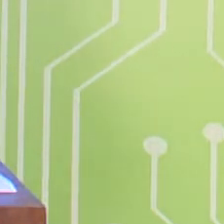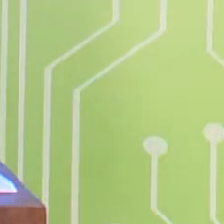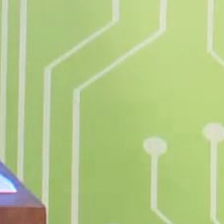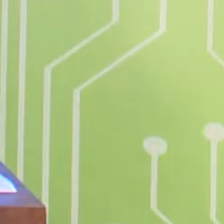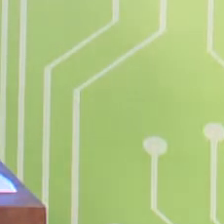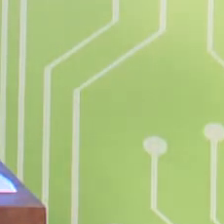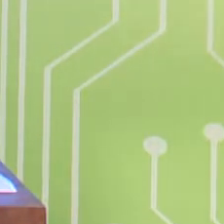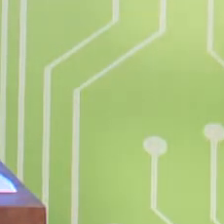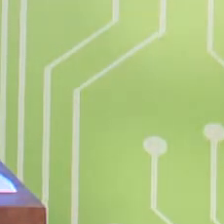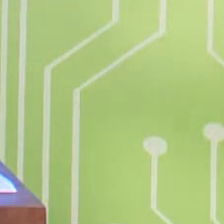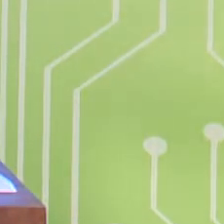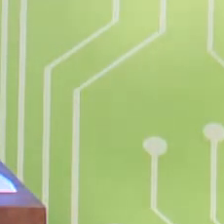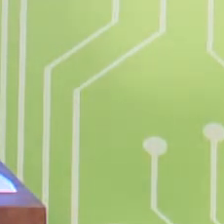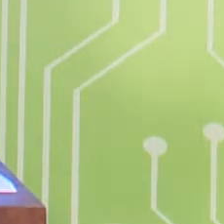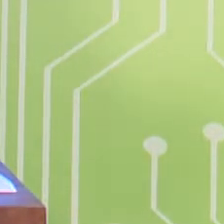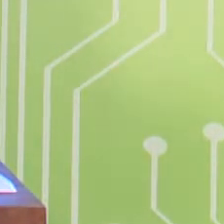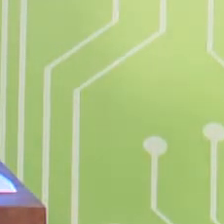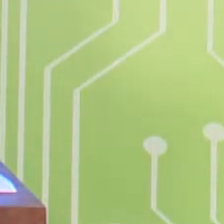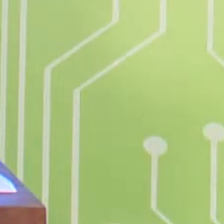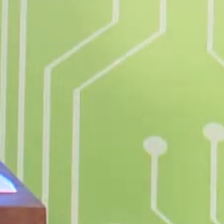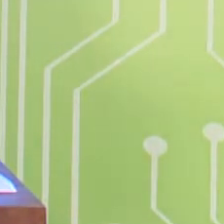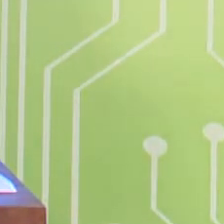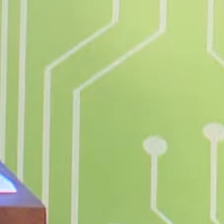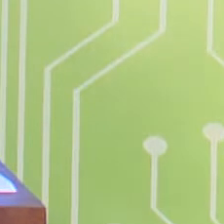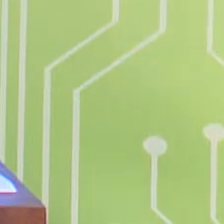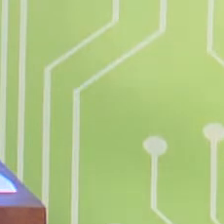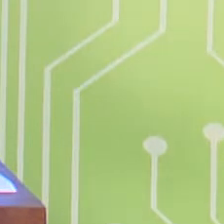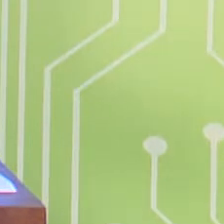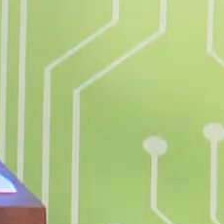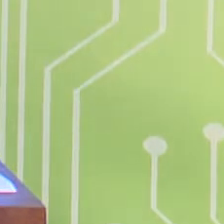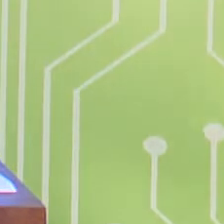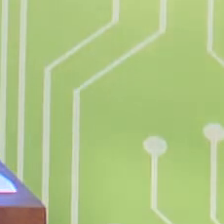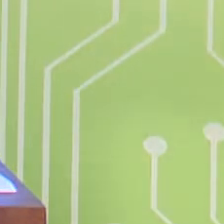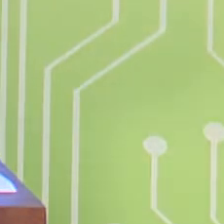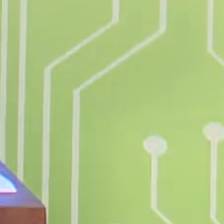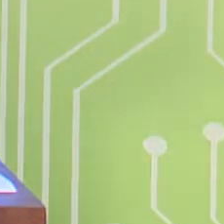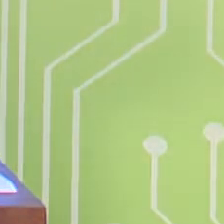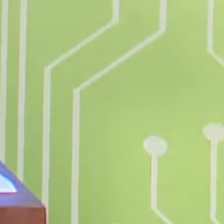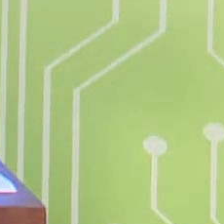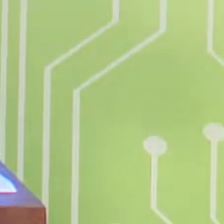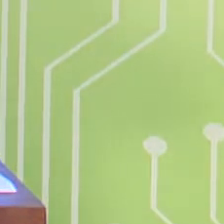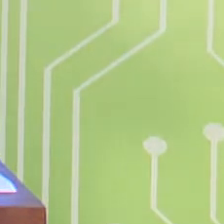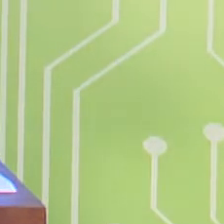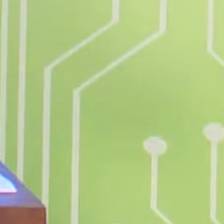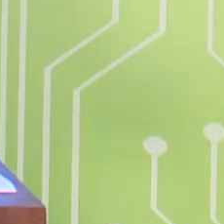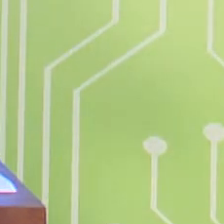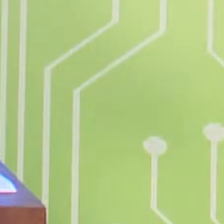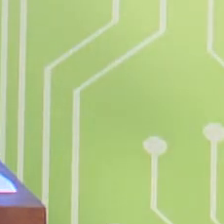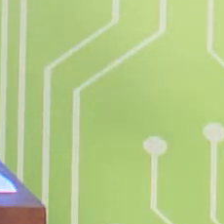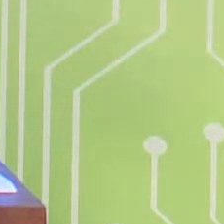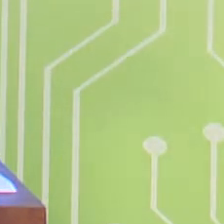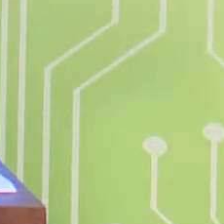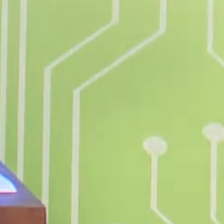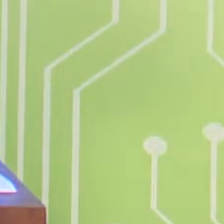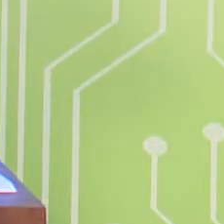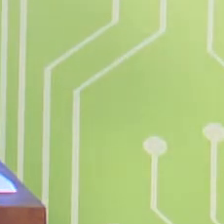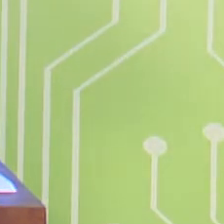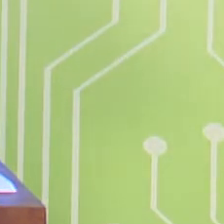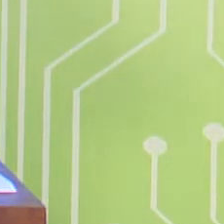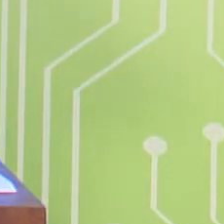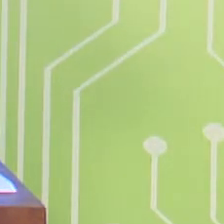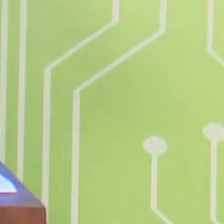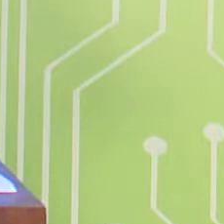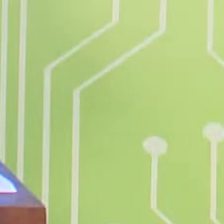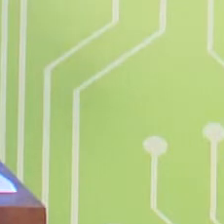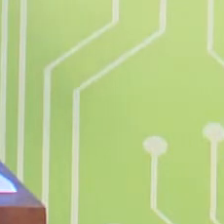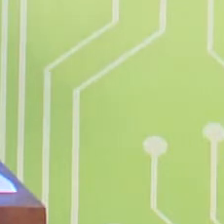difícil assim. Só que aí a gente tem algumas questões aí que é para identificar e são pontos pequenos que a